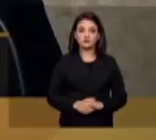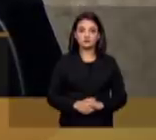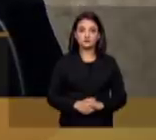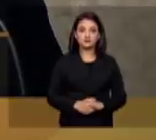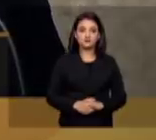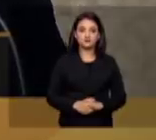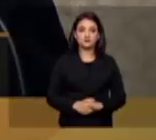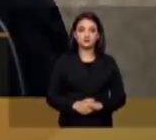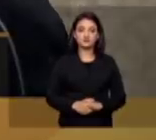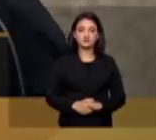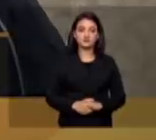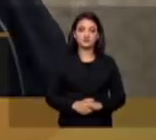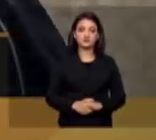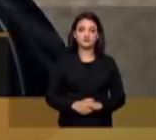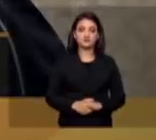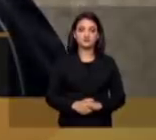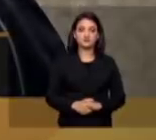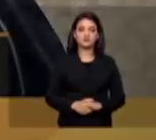Doutor Zanin.